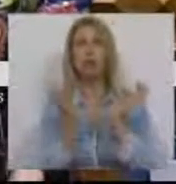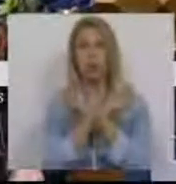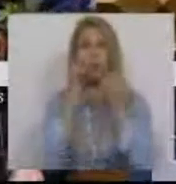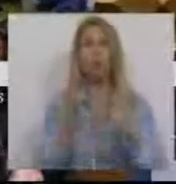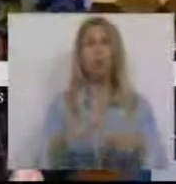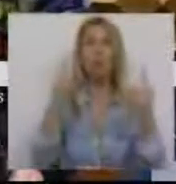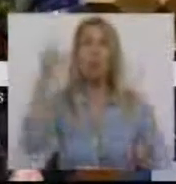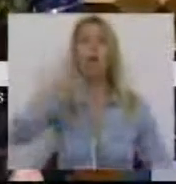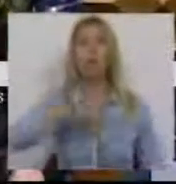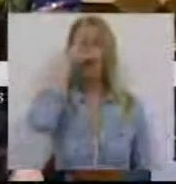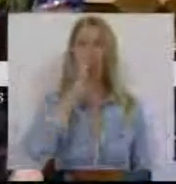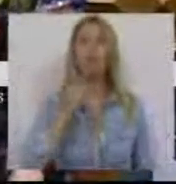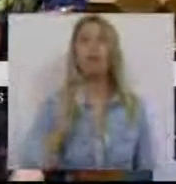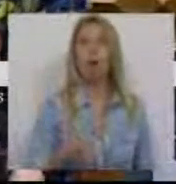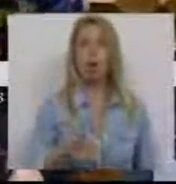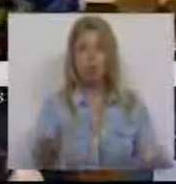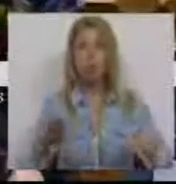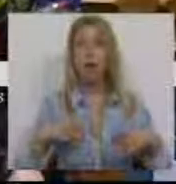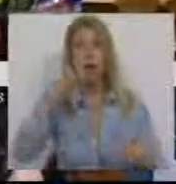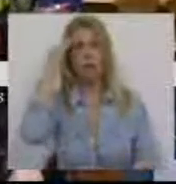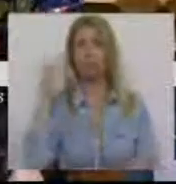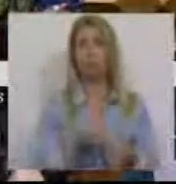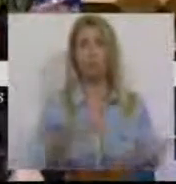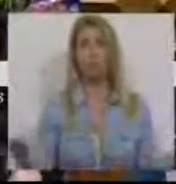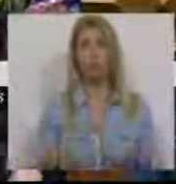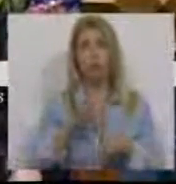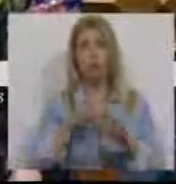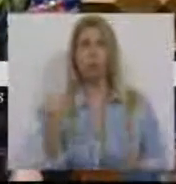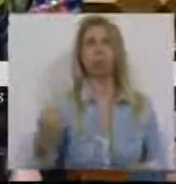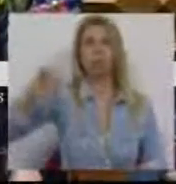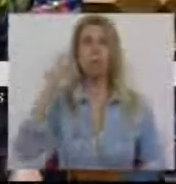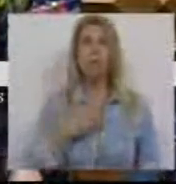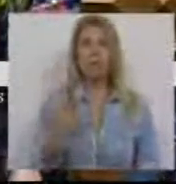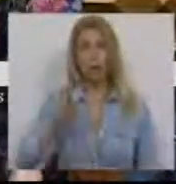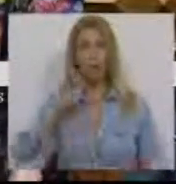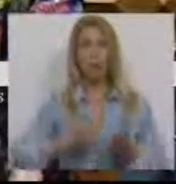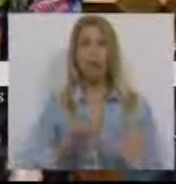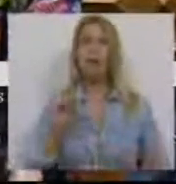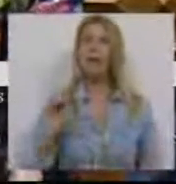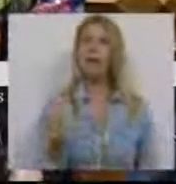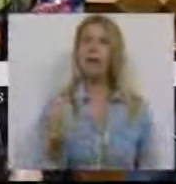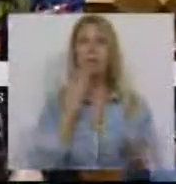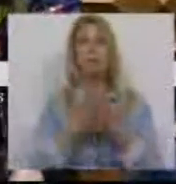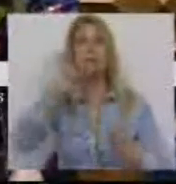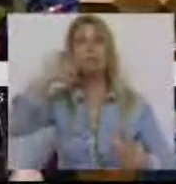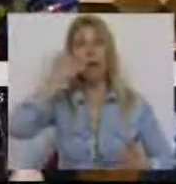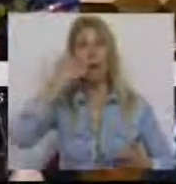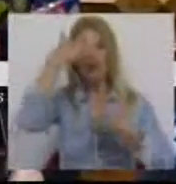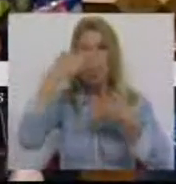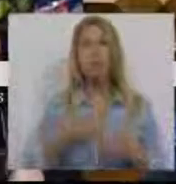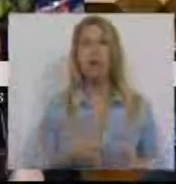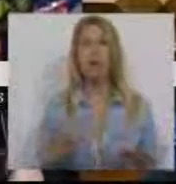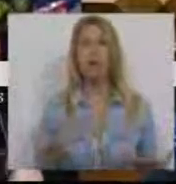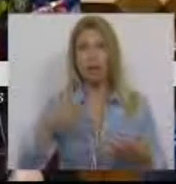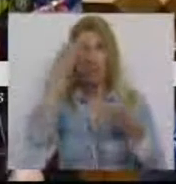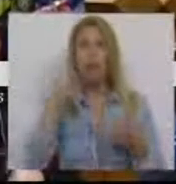vai obrigar o Governo a assumir as consequências da violação de direitos fundamentais das crianças, colocando em causa a sua dignidade e